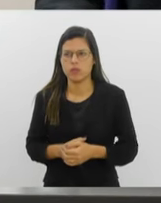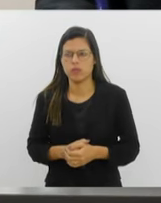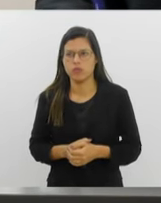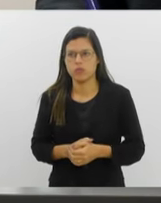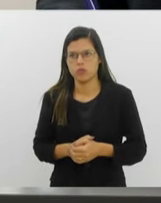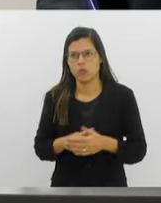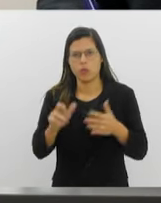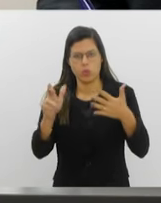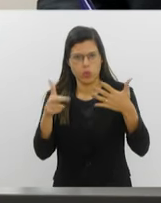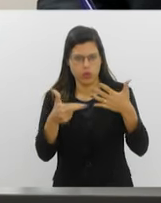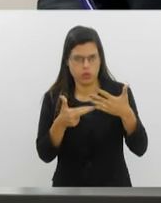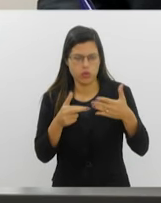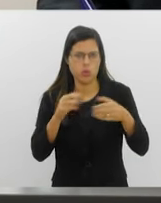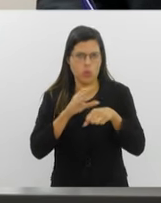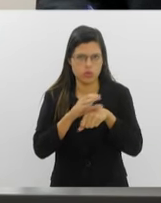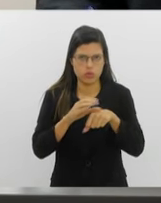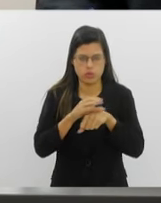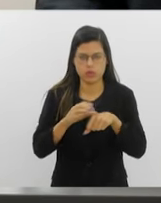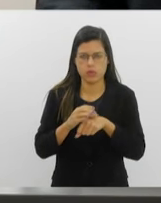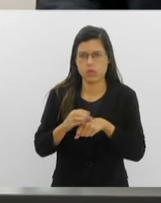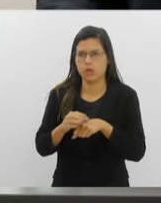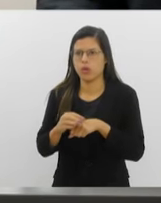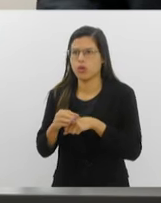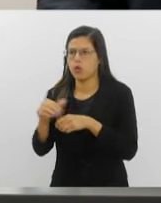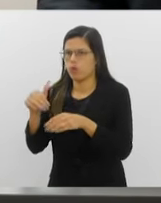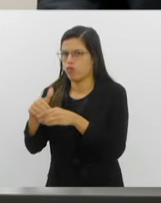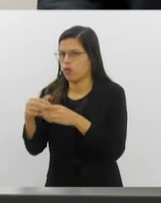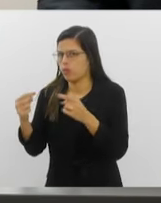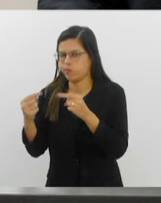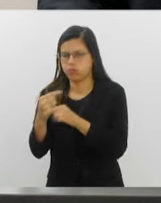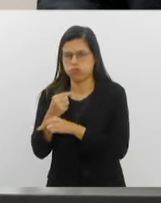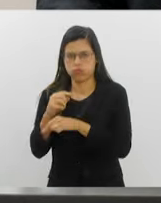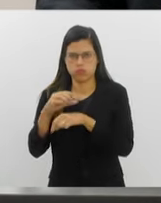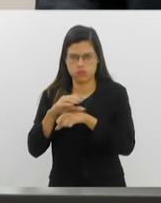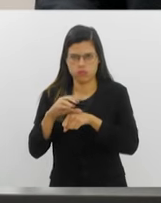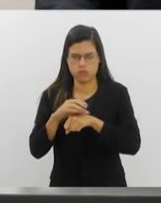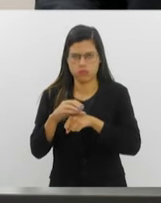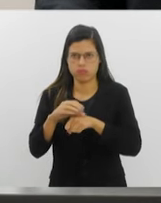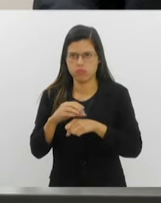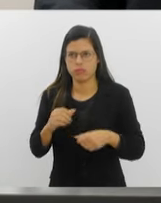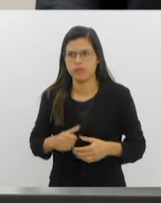original do relator pela constitucionalidade e o voto da divergência pela inconstitucionalidade.